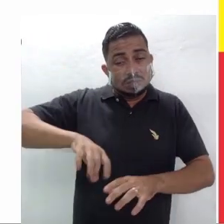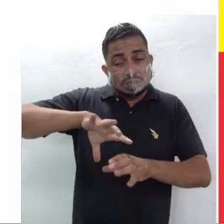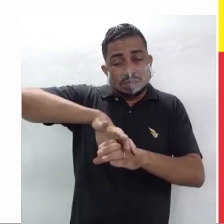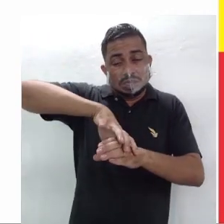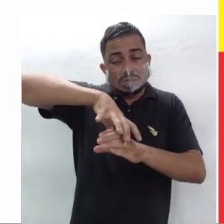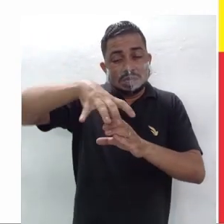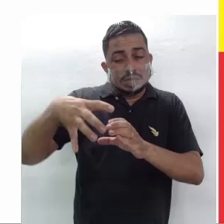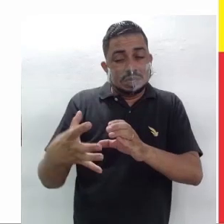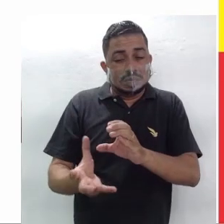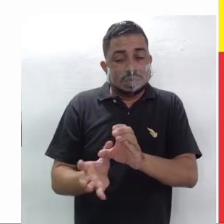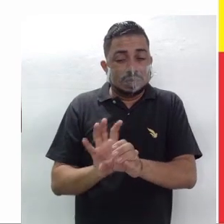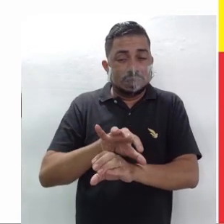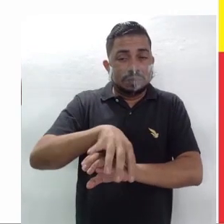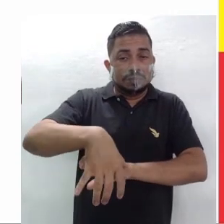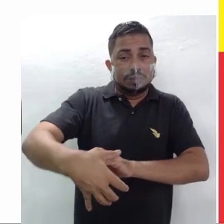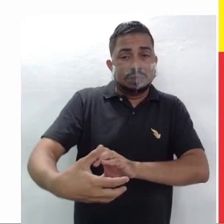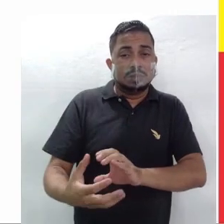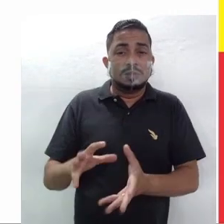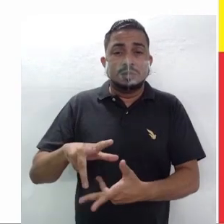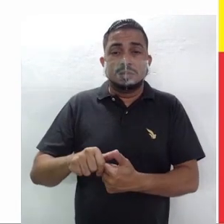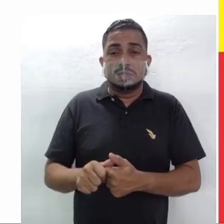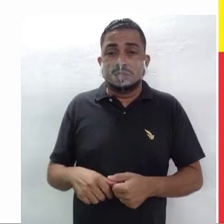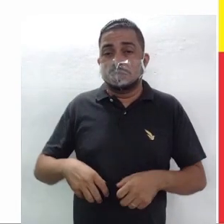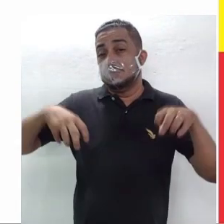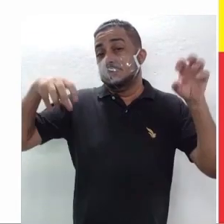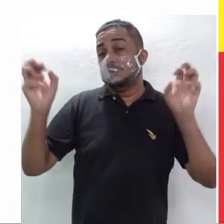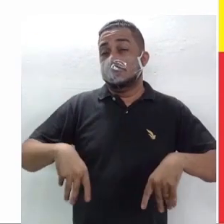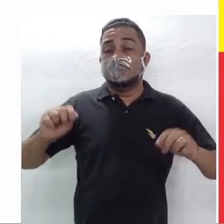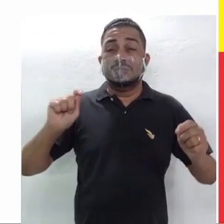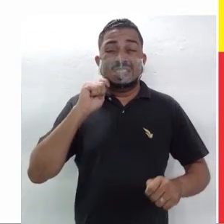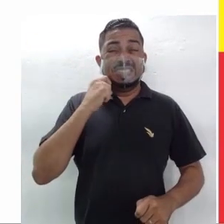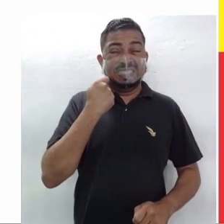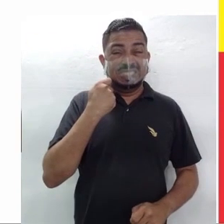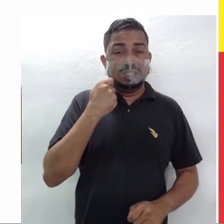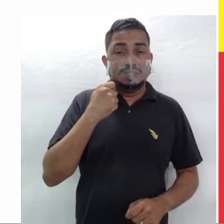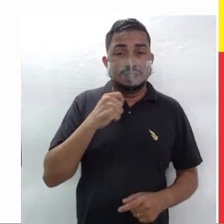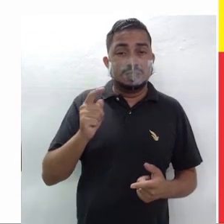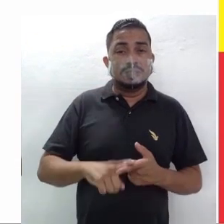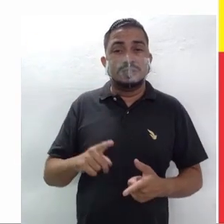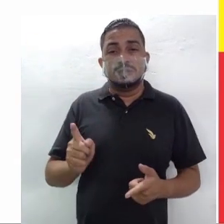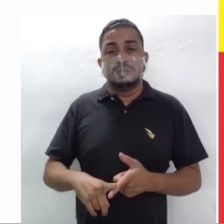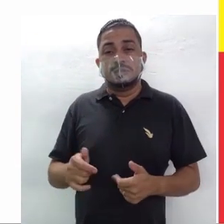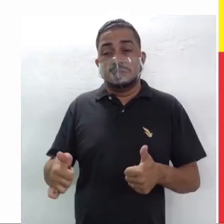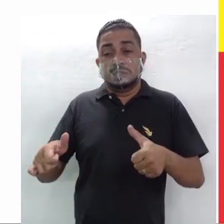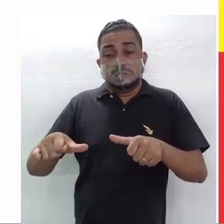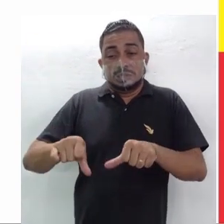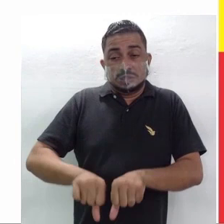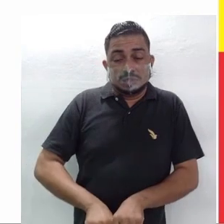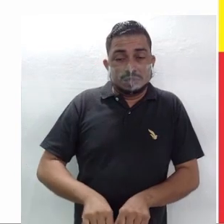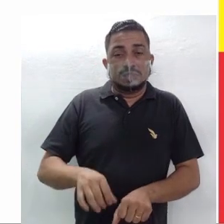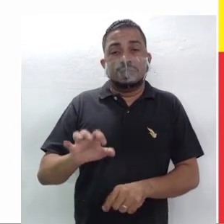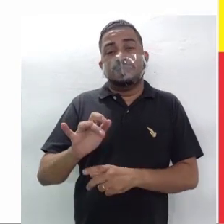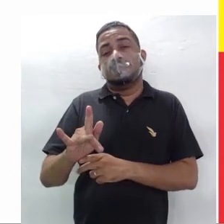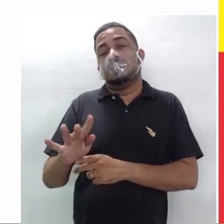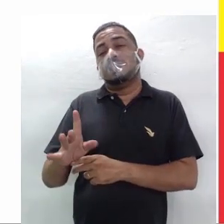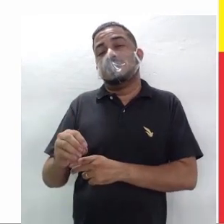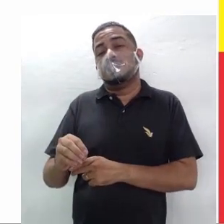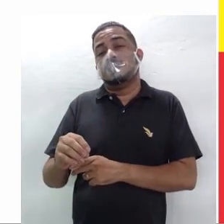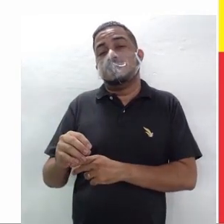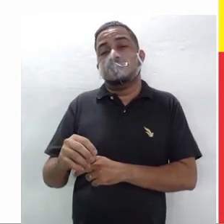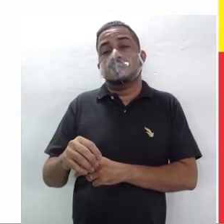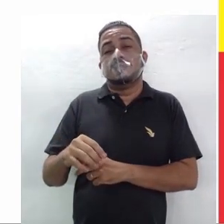de ozônio, chuva ácida, agravamento do efeito estufa e